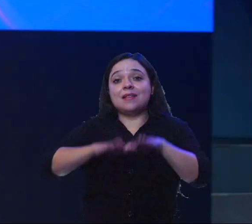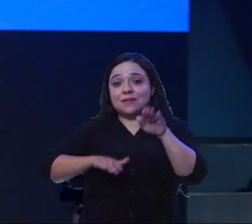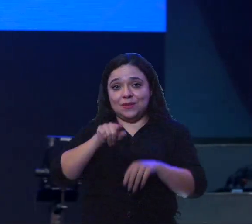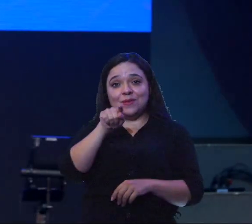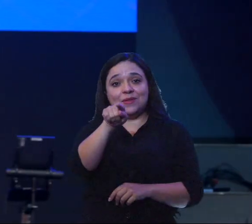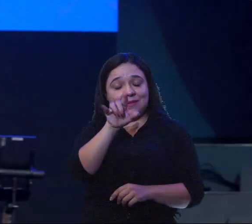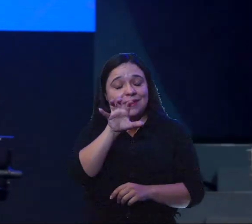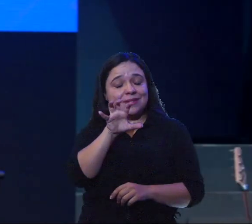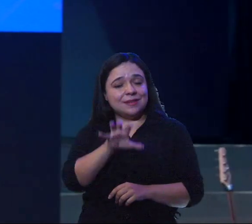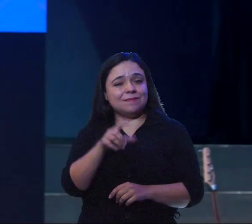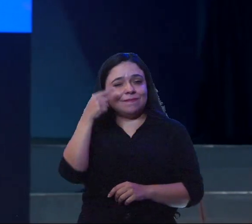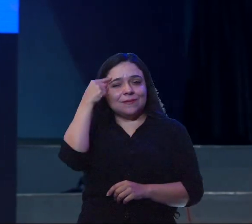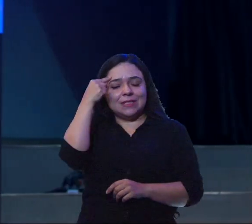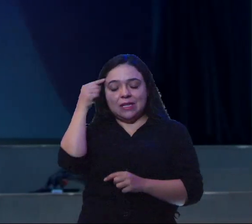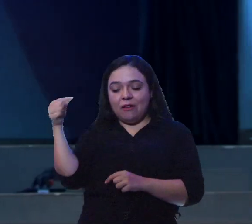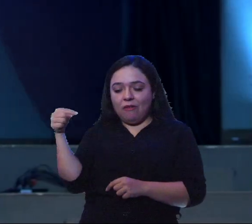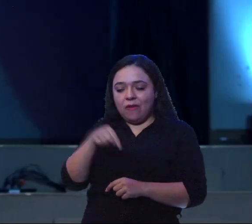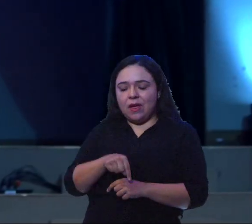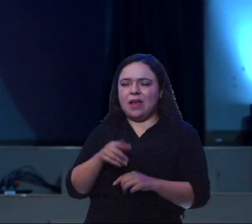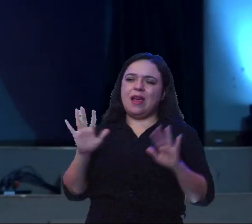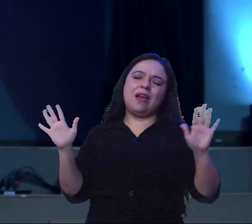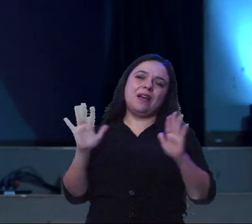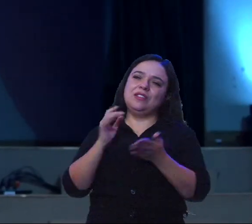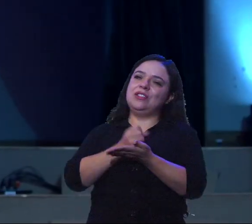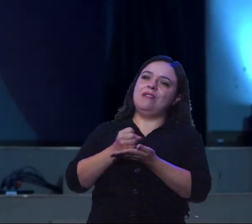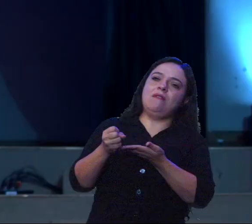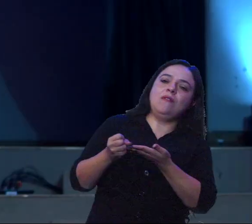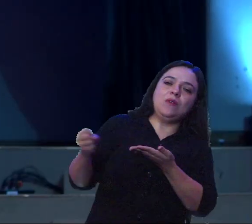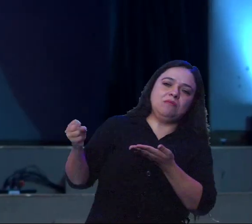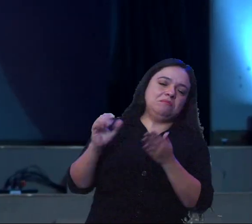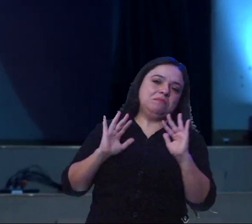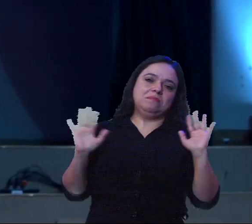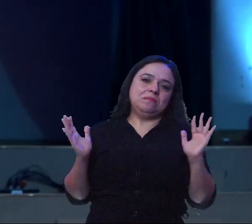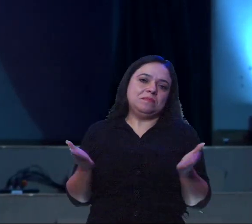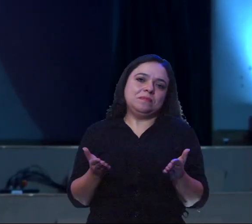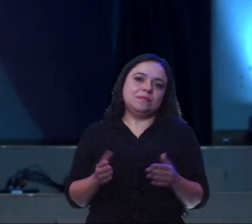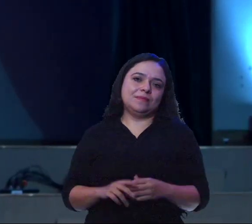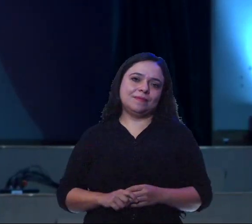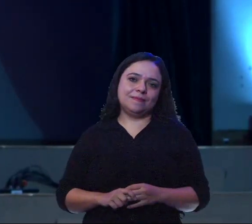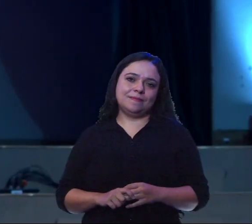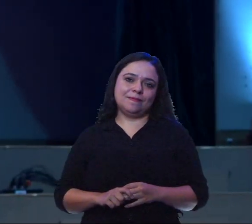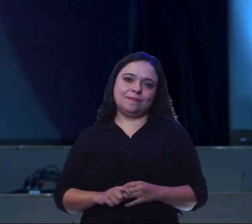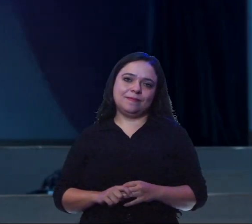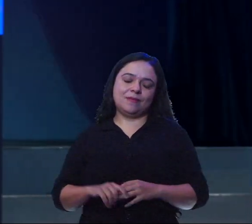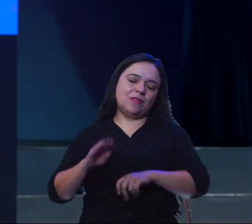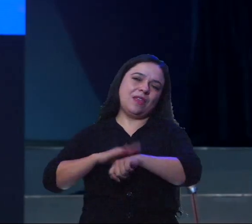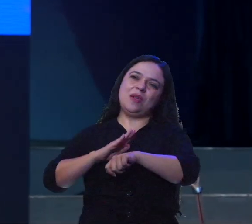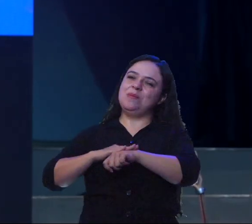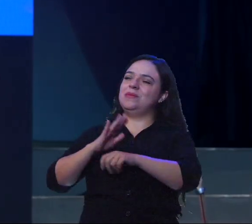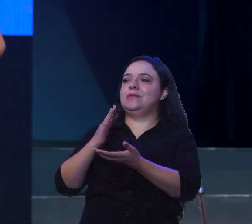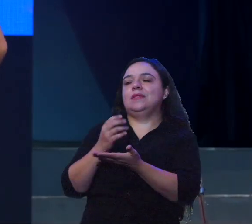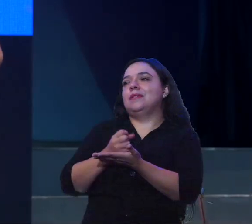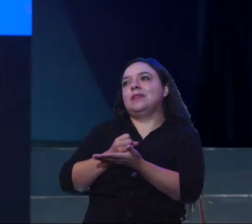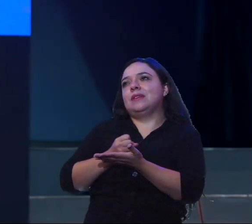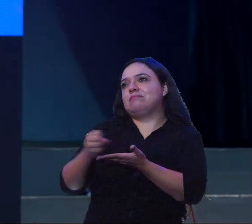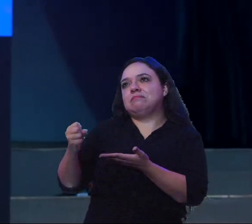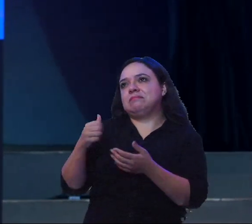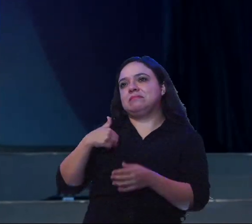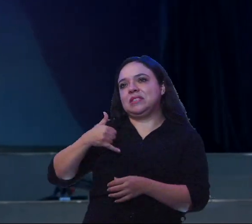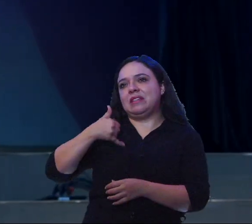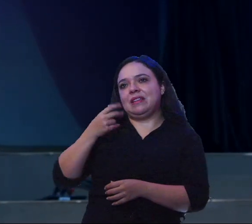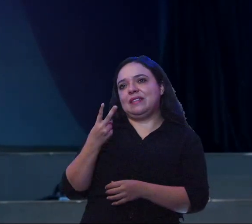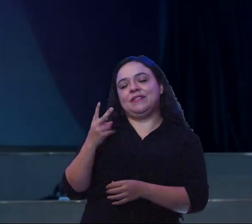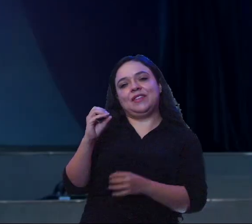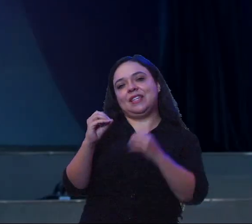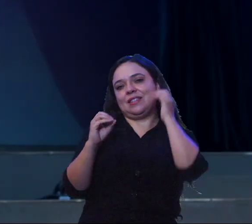pessoa, que veio hoje aqui e diz assim, pastor, é tarde demais para mim. O tempo já passou, eu tenho 20 anos e